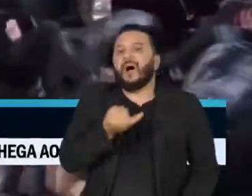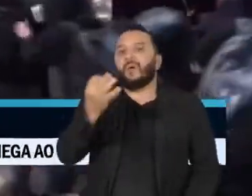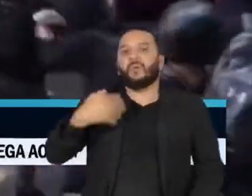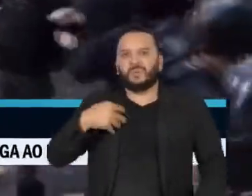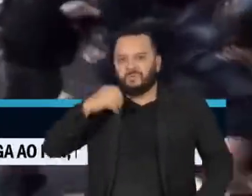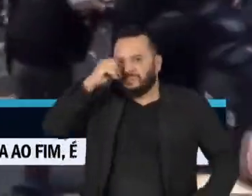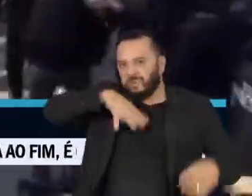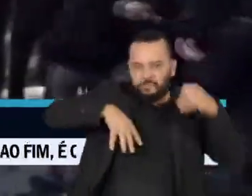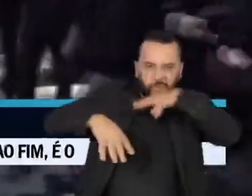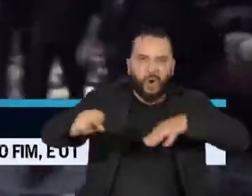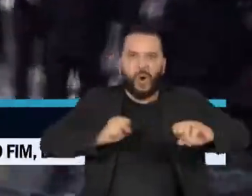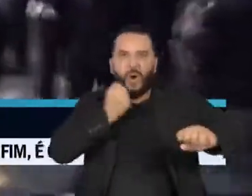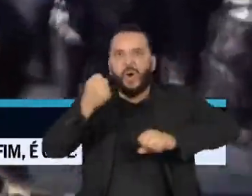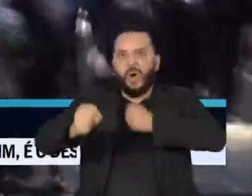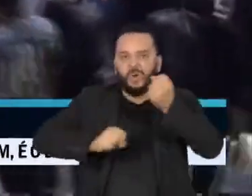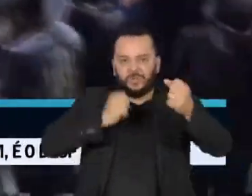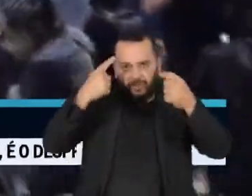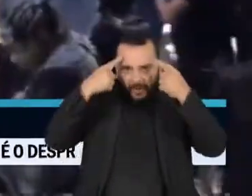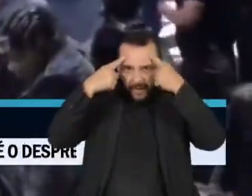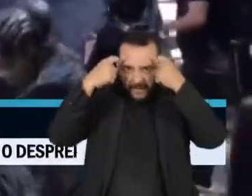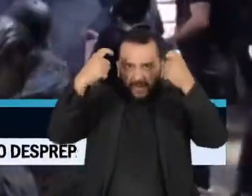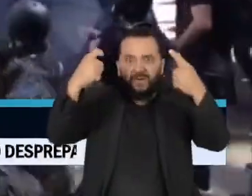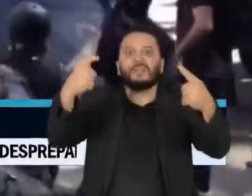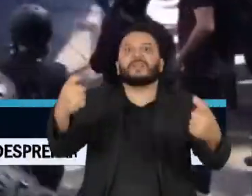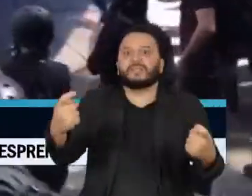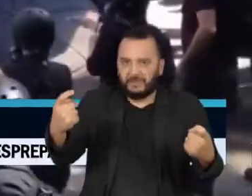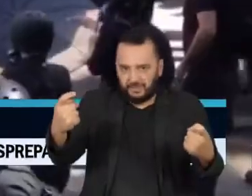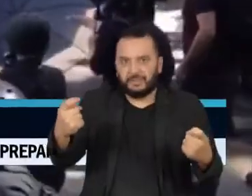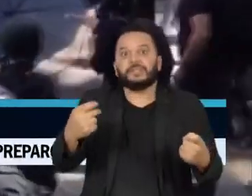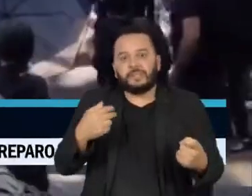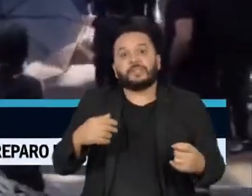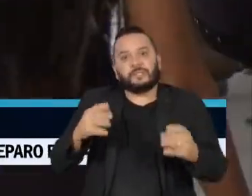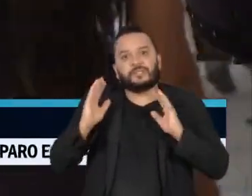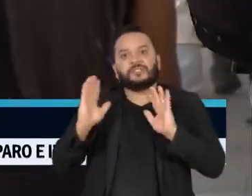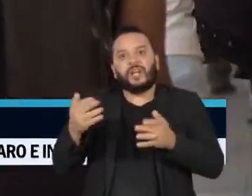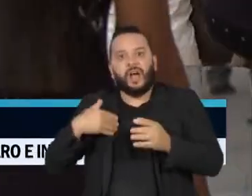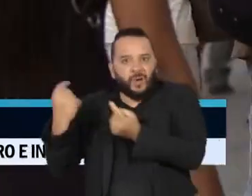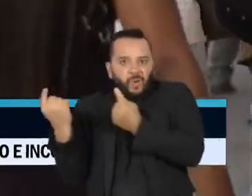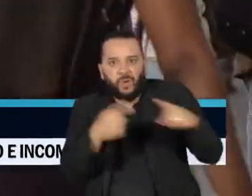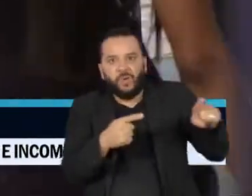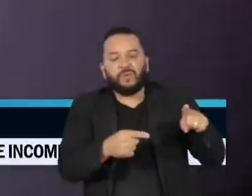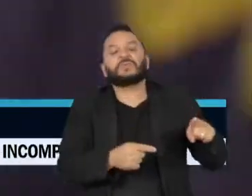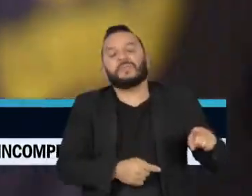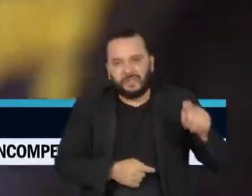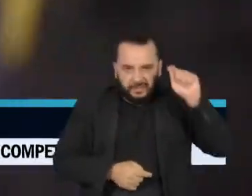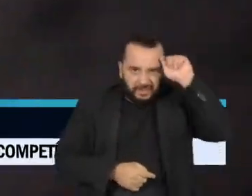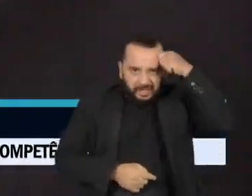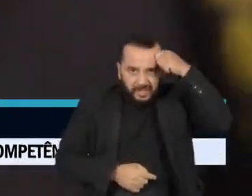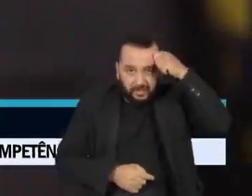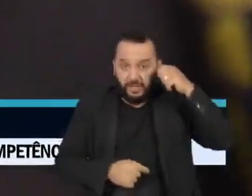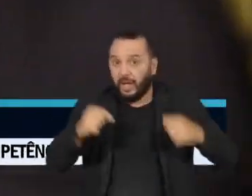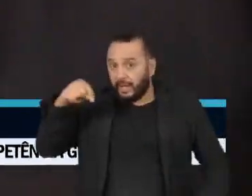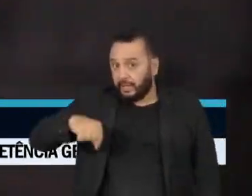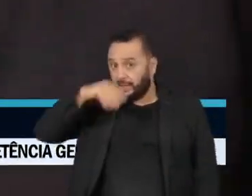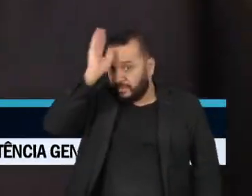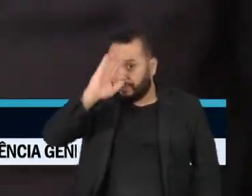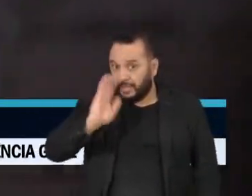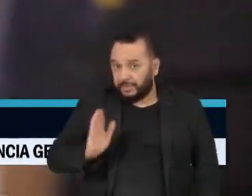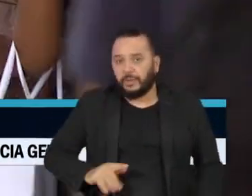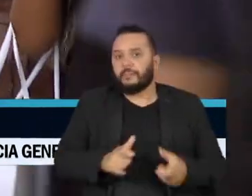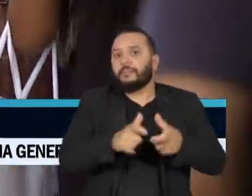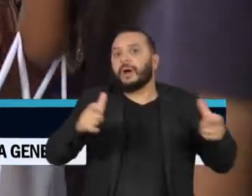e episódios de violência, principalmente contra os negros, que até no Brasil, de maioria não